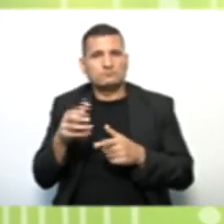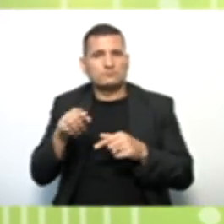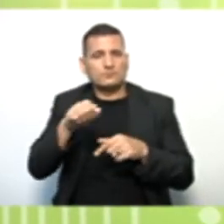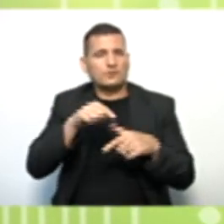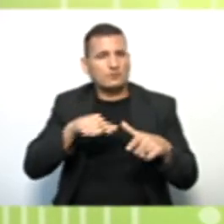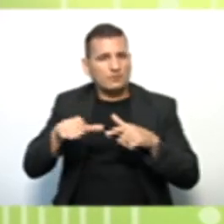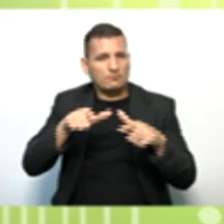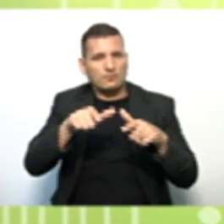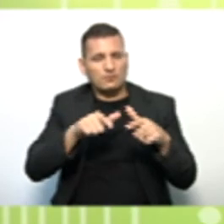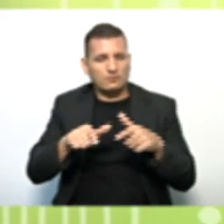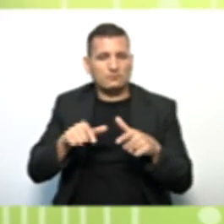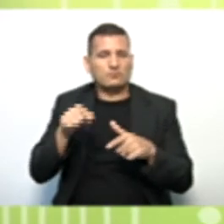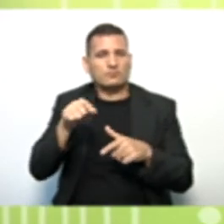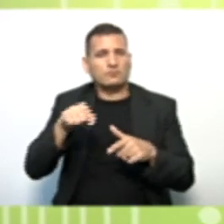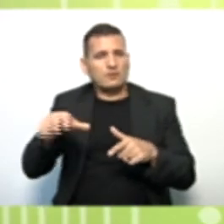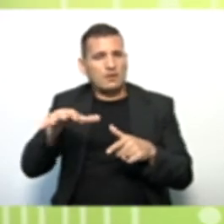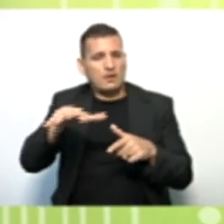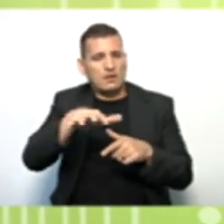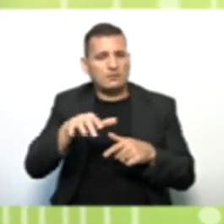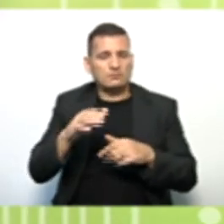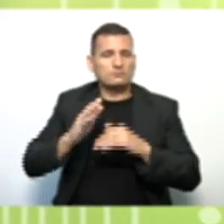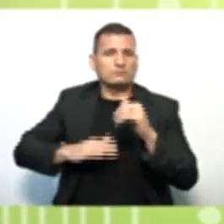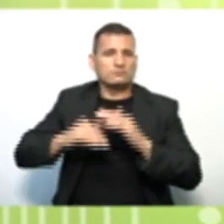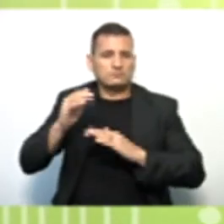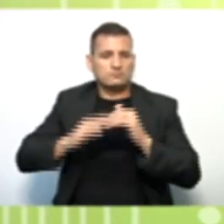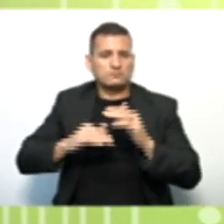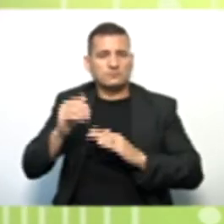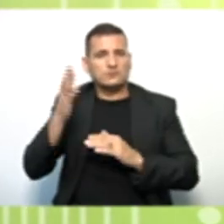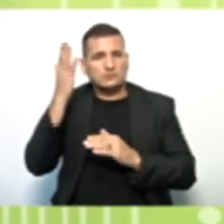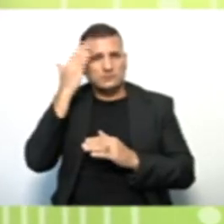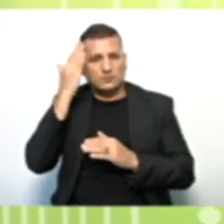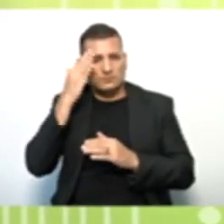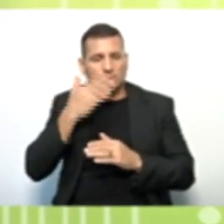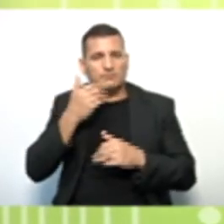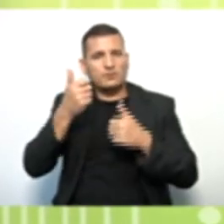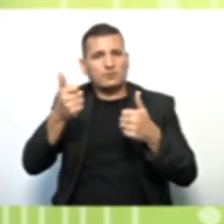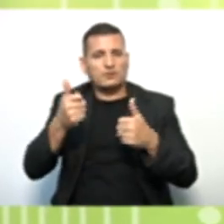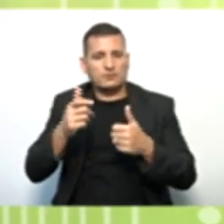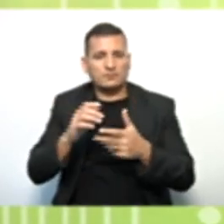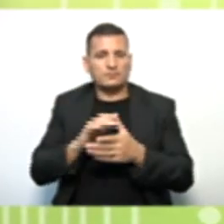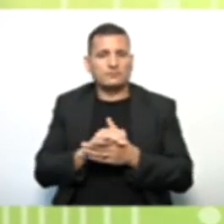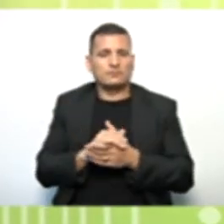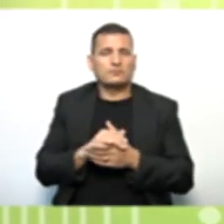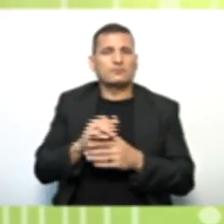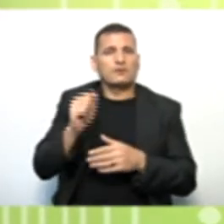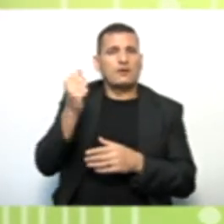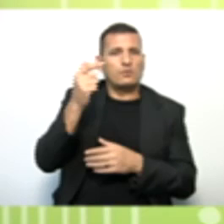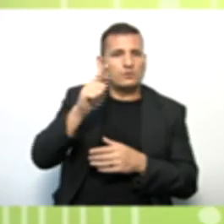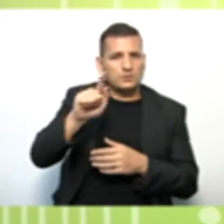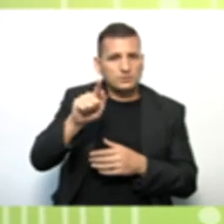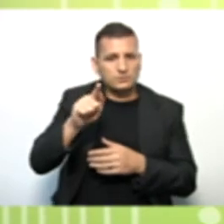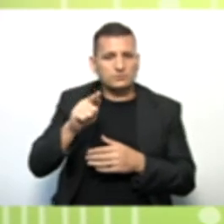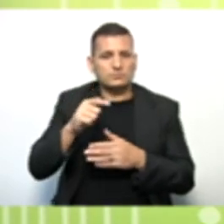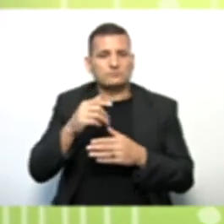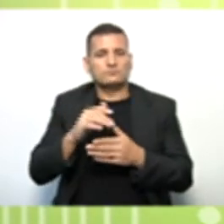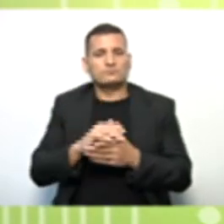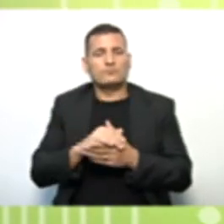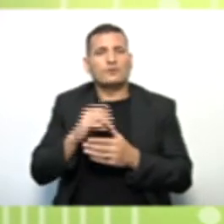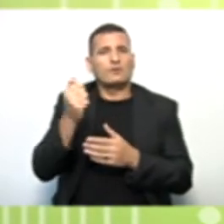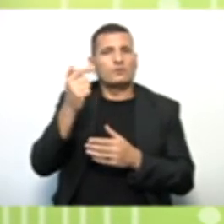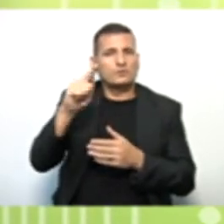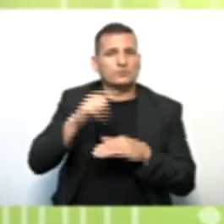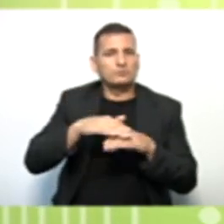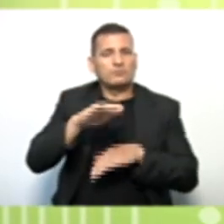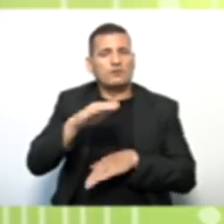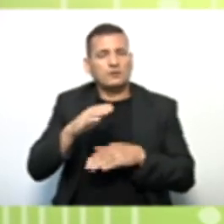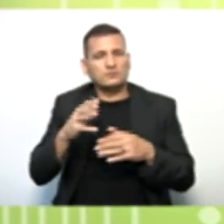buscam essas áreas, buscam profissionais que saibam melhorar melhor um algoritmo, deixar o algoritmo de forma